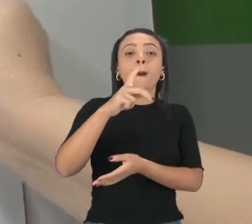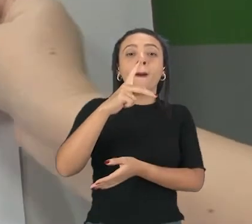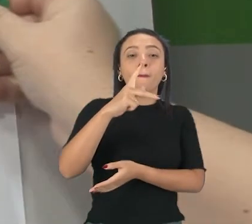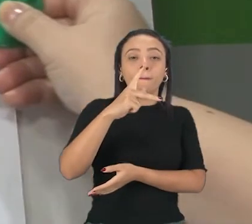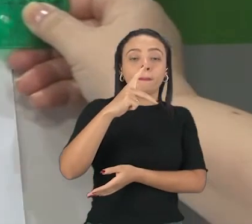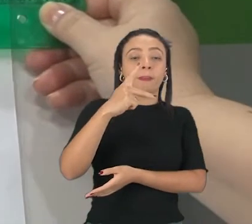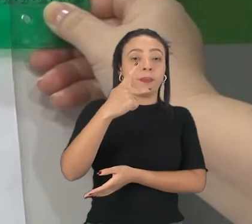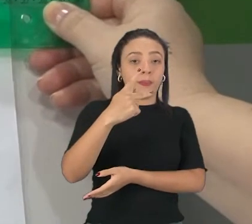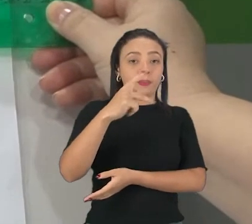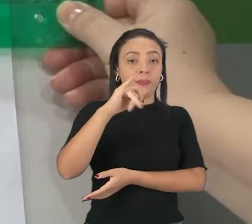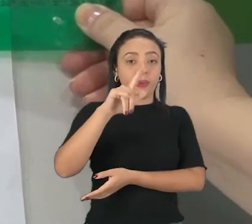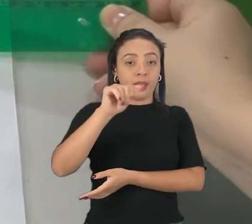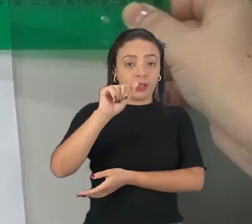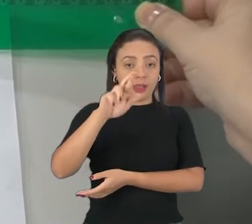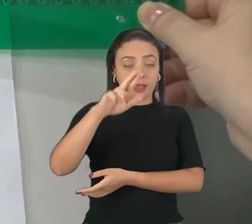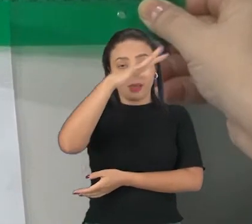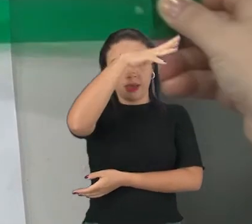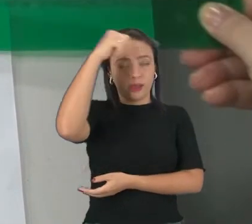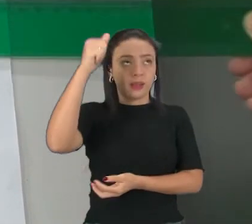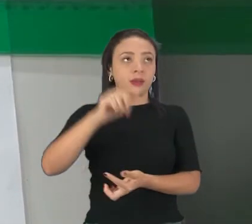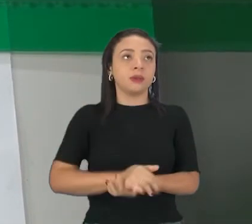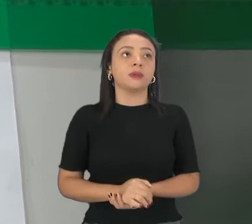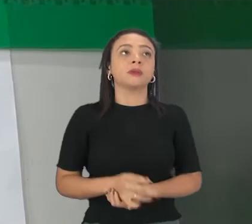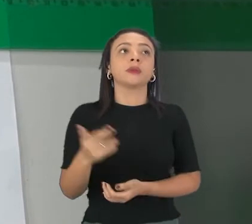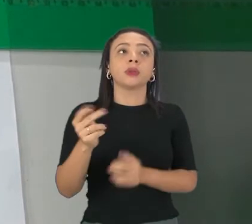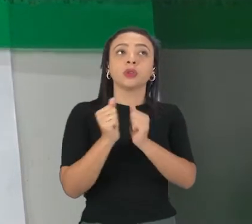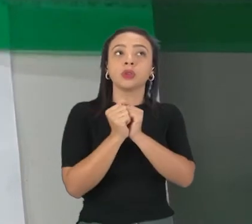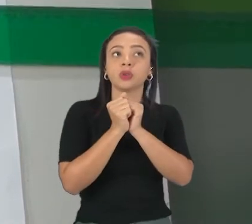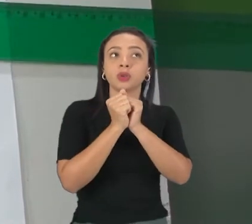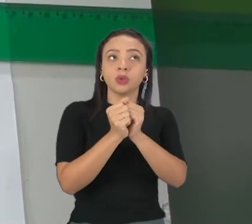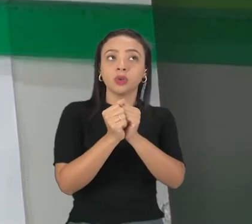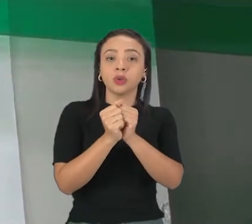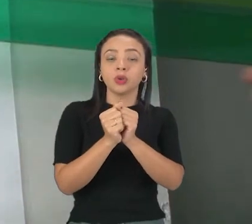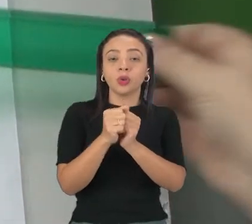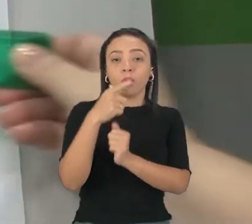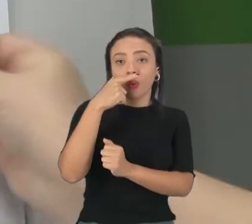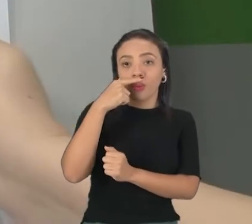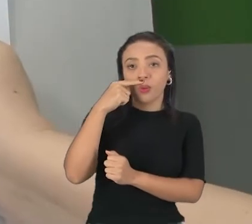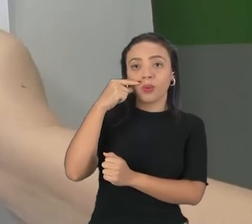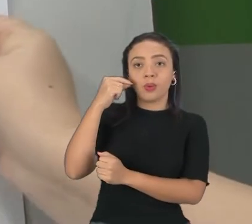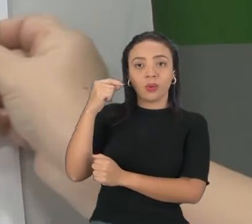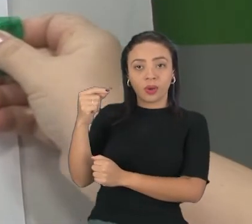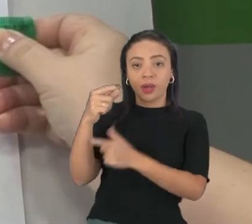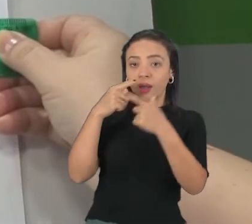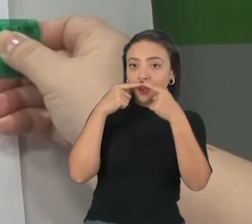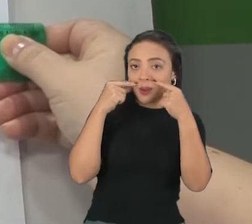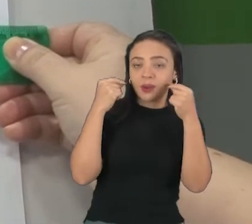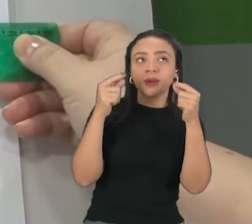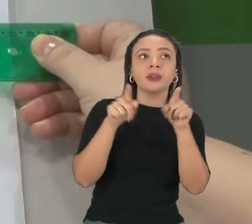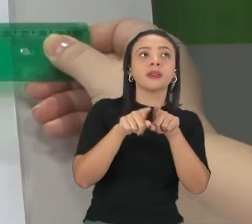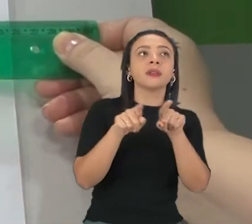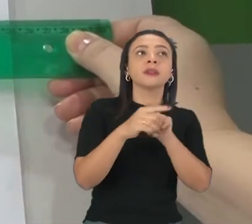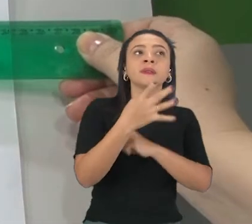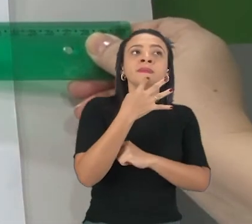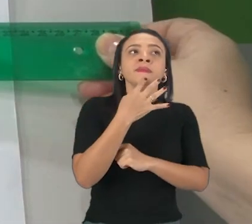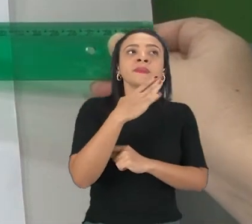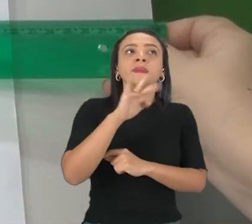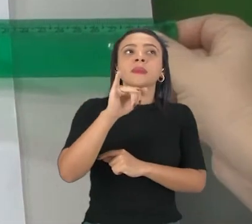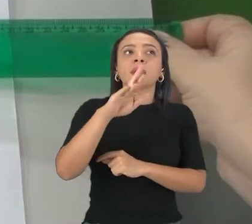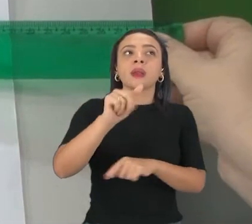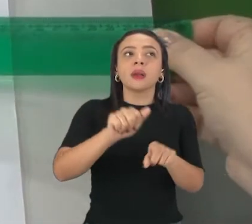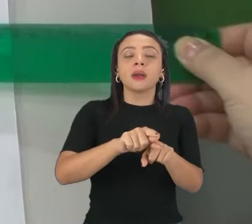Na companhia de Breno e Samba, seu gato, Pilar vai conhecer Bira